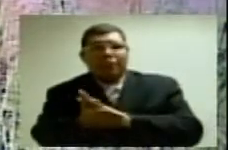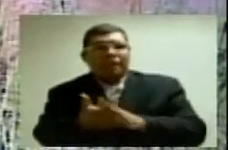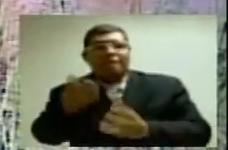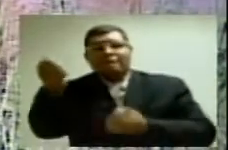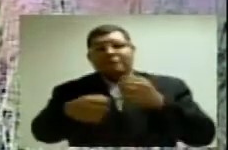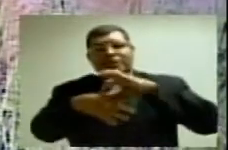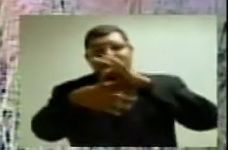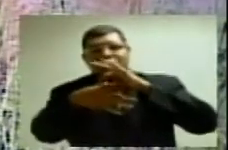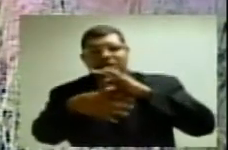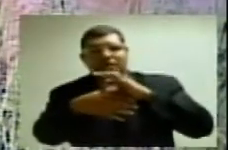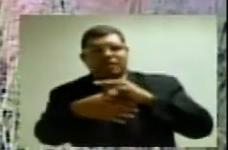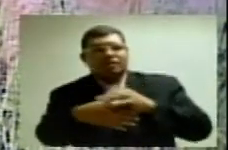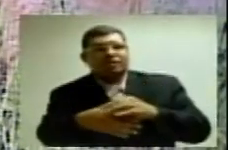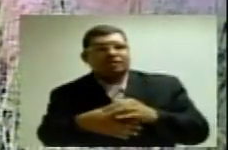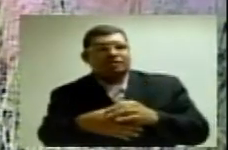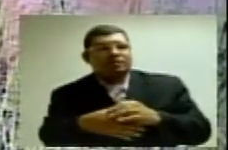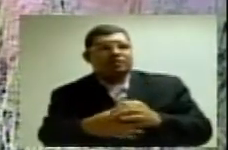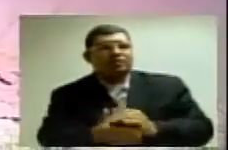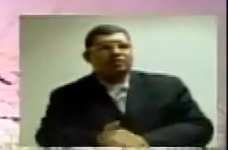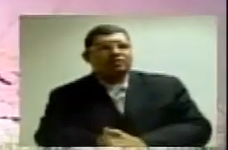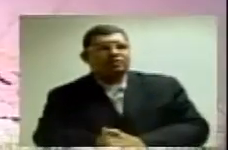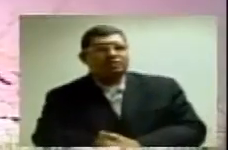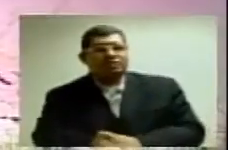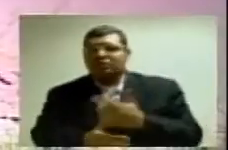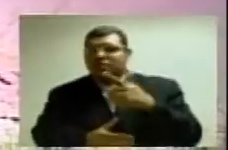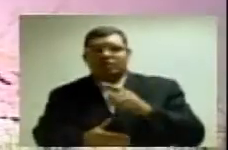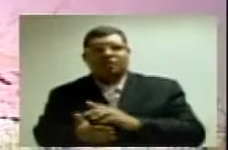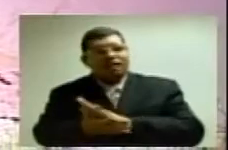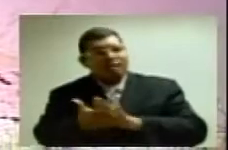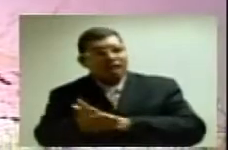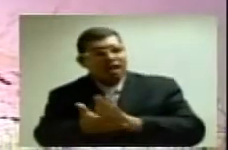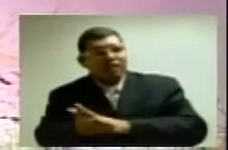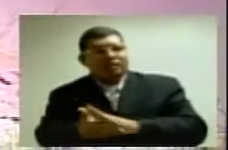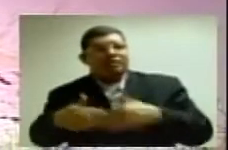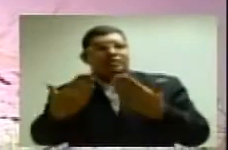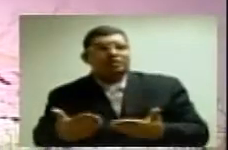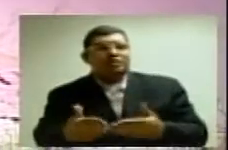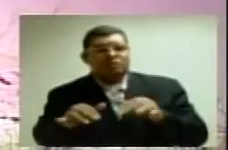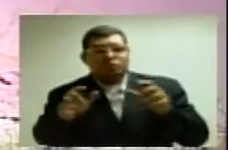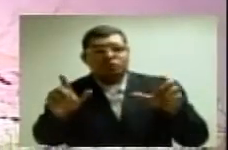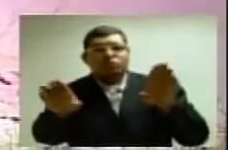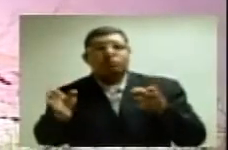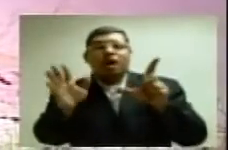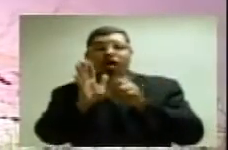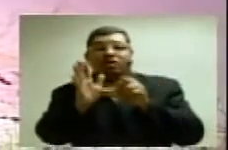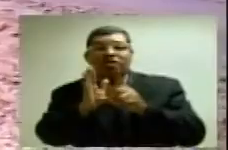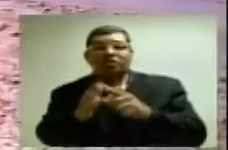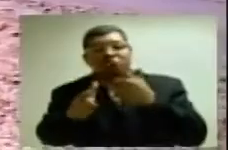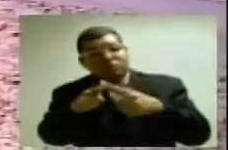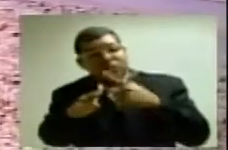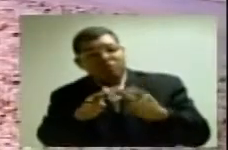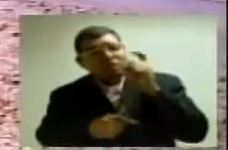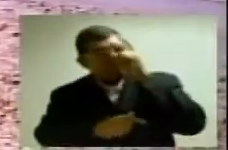passa a carne que é produzida em Boca do Acre e é escoada por lá, não passa nada. O comércio vive situação de